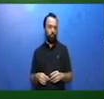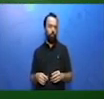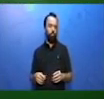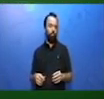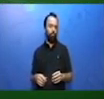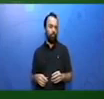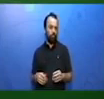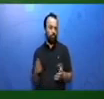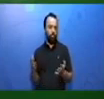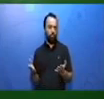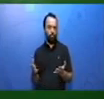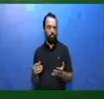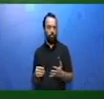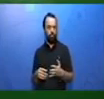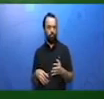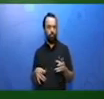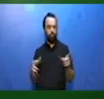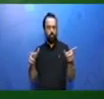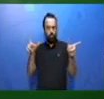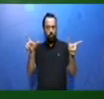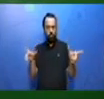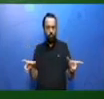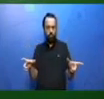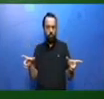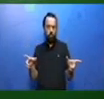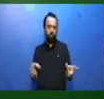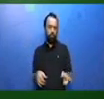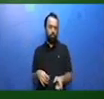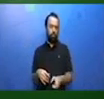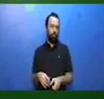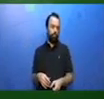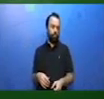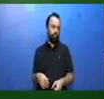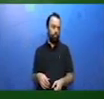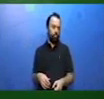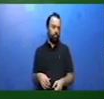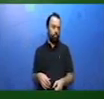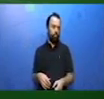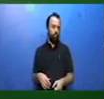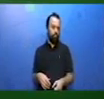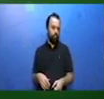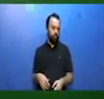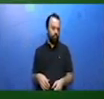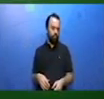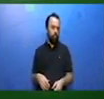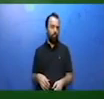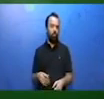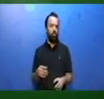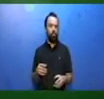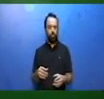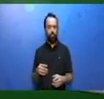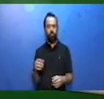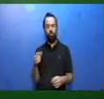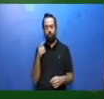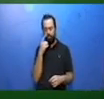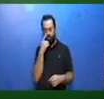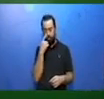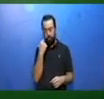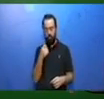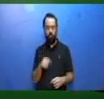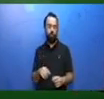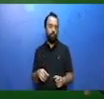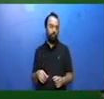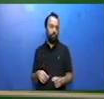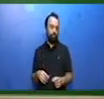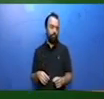lama. Estamos pedindo à prefeitura que construa um posto de saúde, mas está demorando. A creche é boa, mas não há vagas para todas